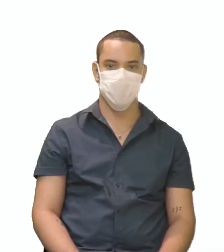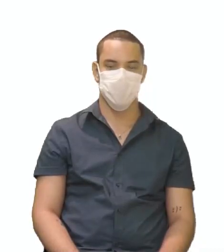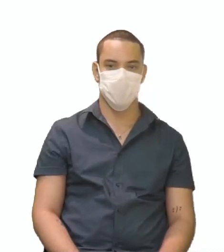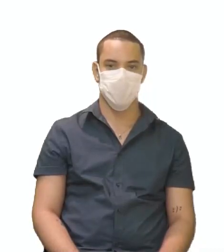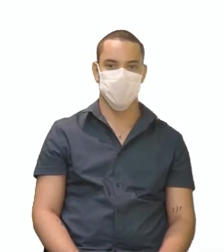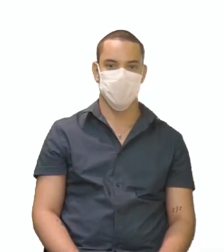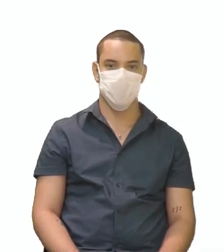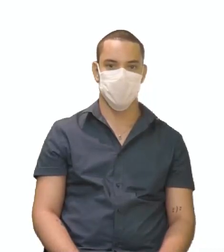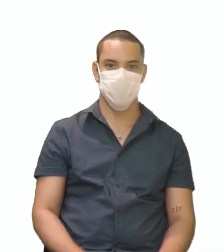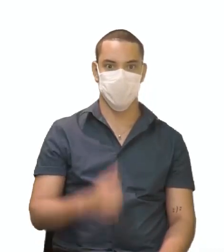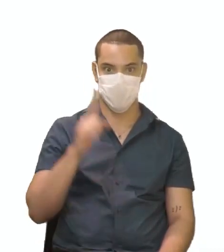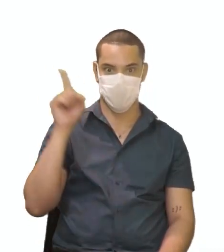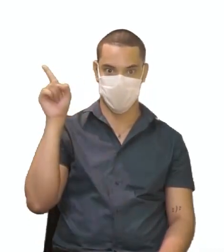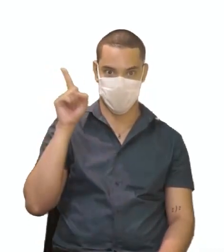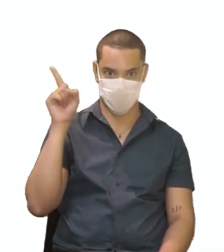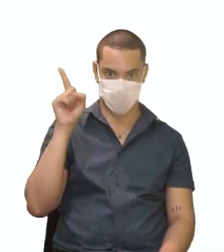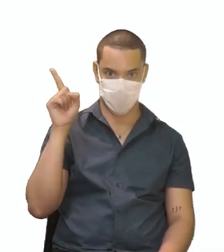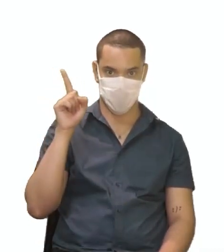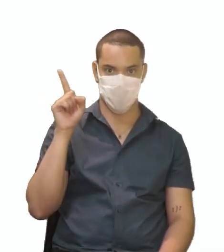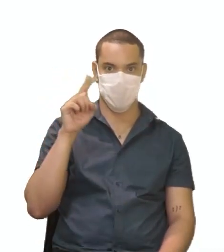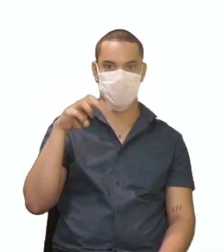Perfeito. Na anáfase